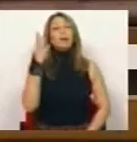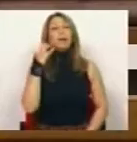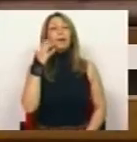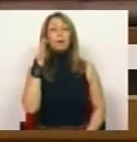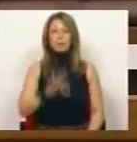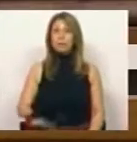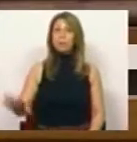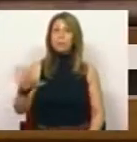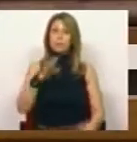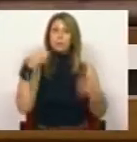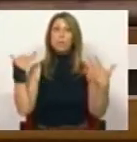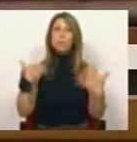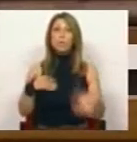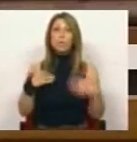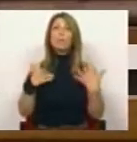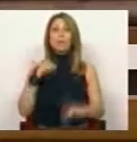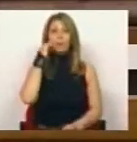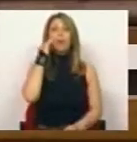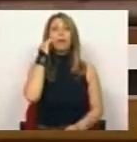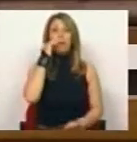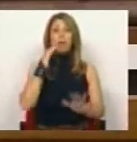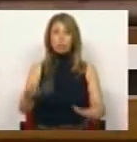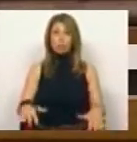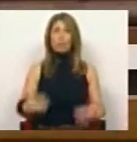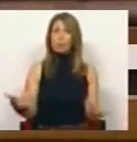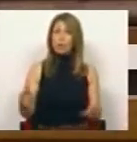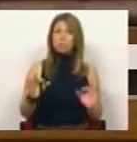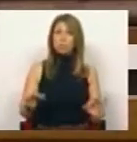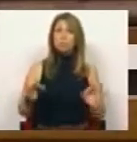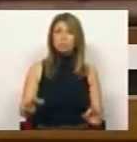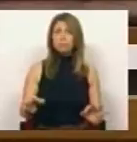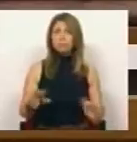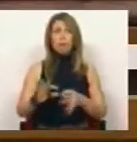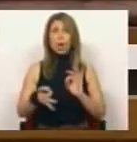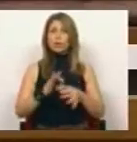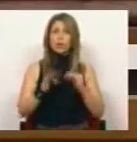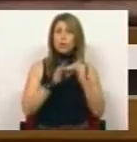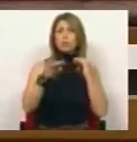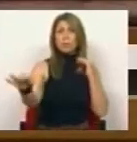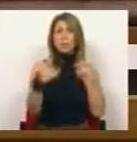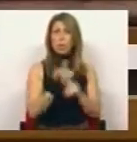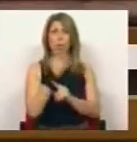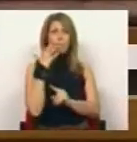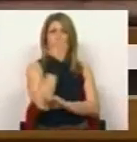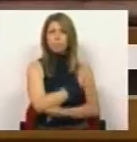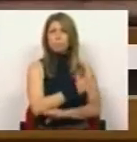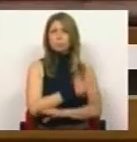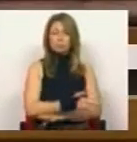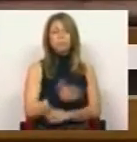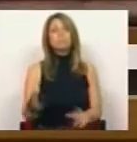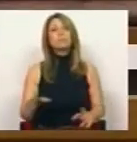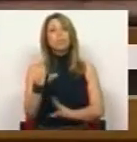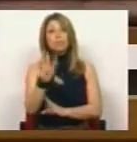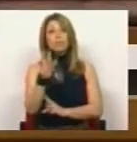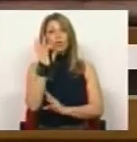dimensão estrondosa da qual se pode prescindir perfeitamente numa lógica de sustentabilidade. Encontrar